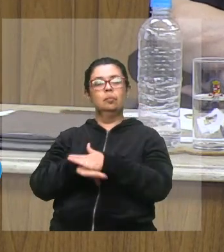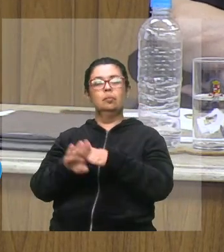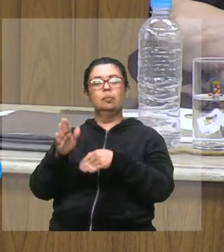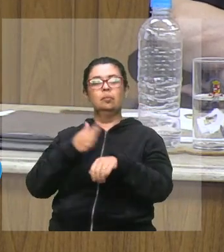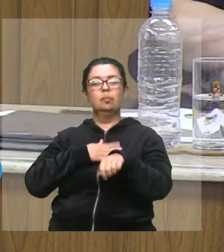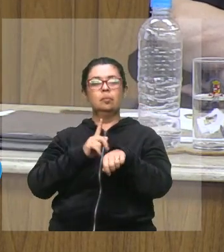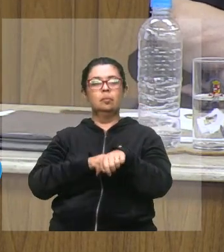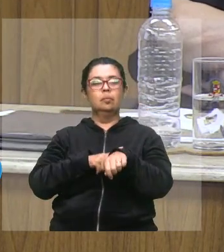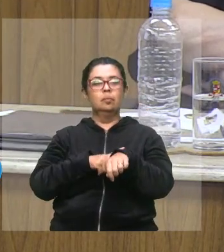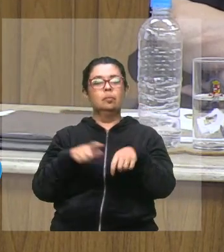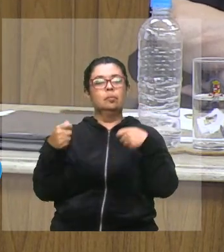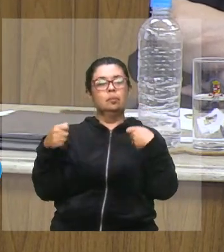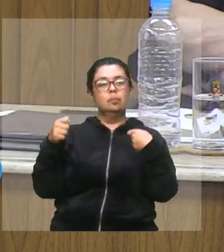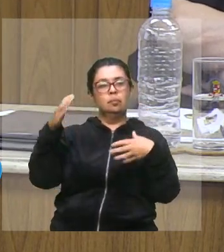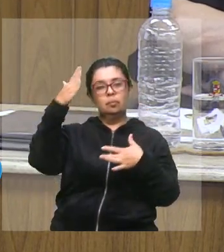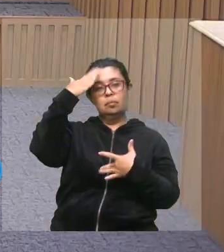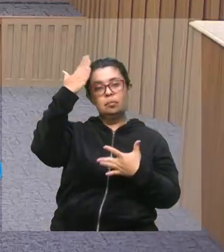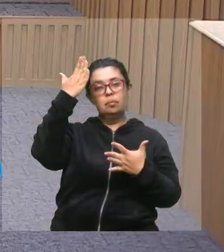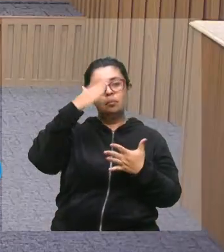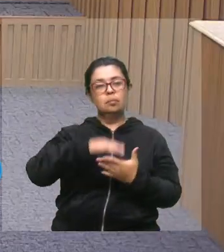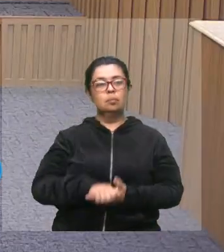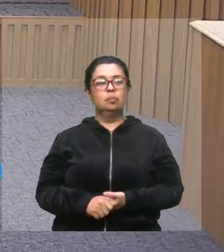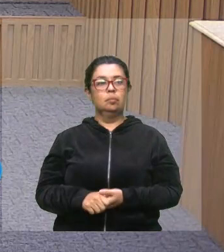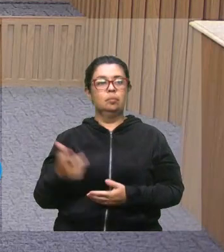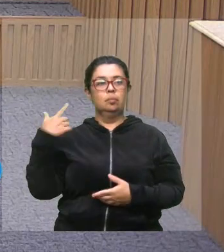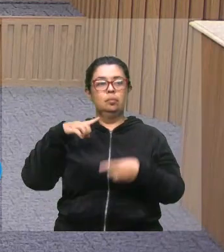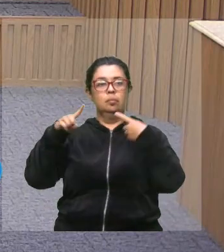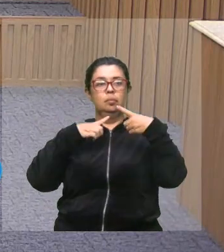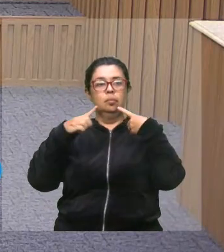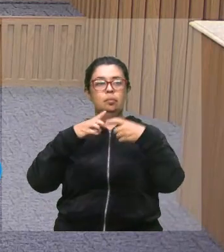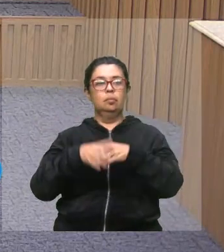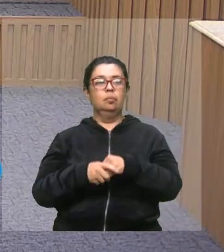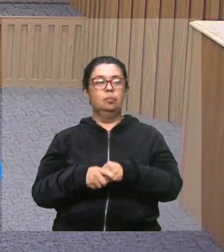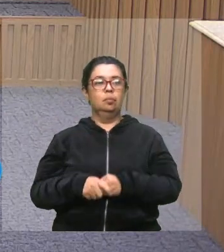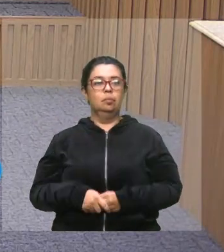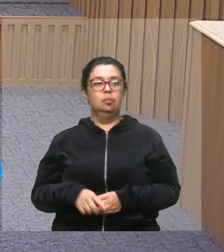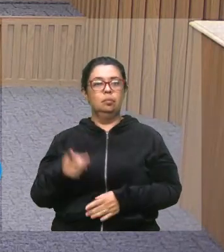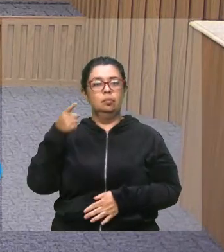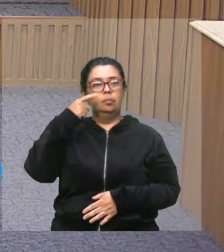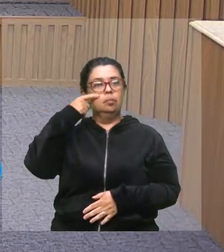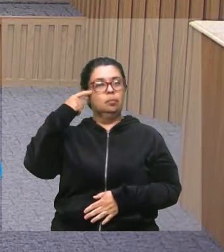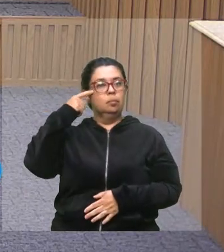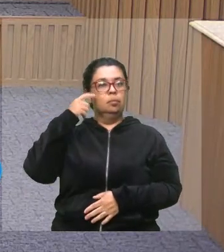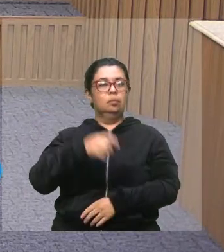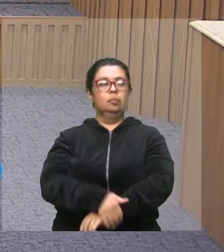meu tempo, caso precise. Obrigado. Continua a discussão? Peço a palavra. Com